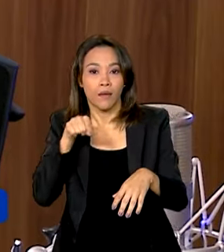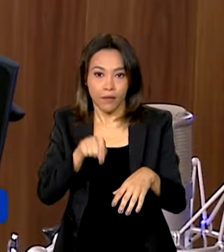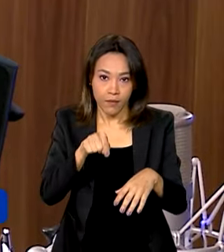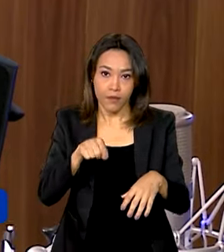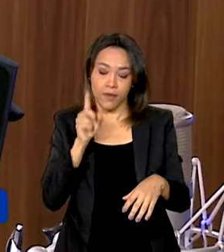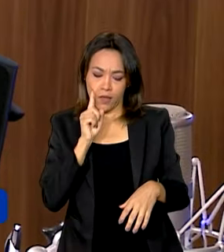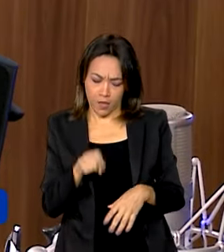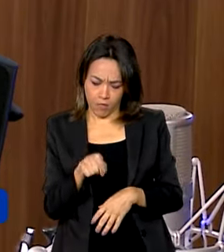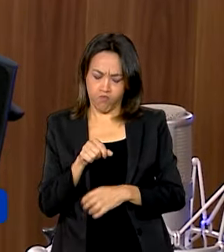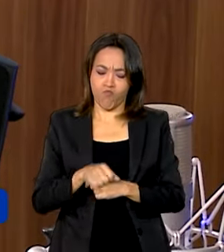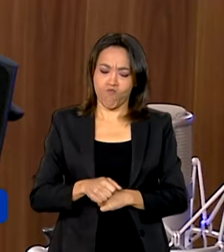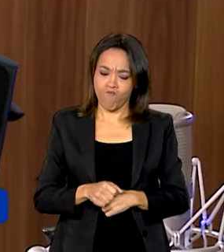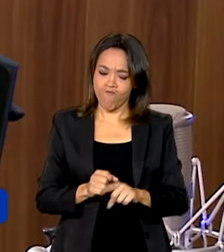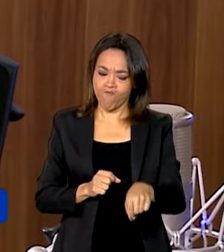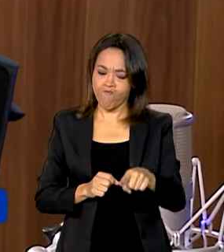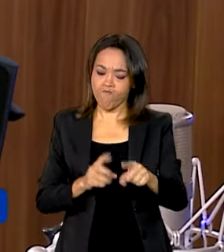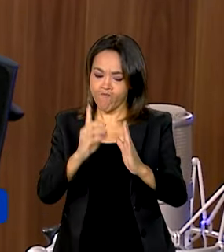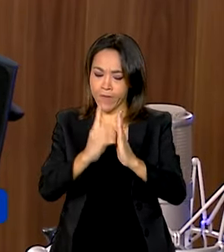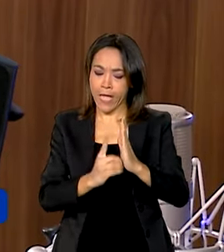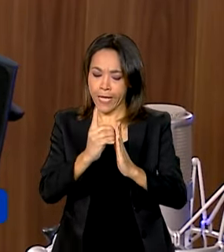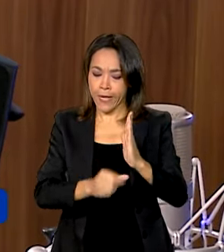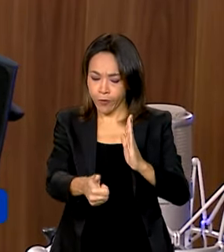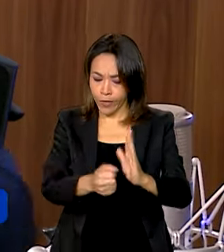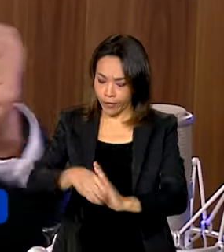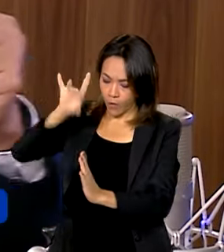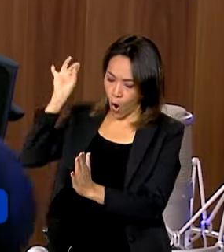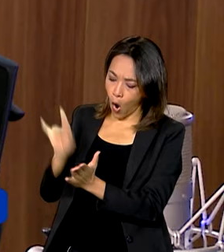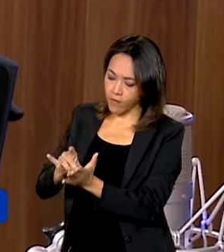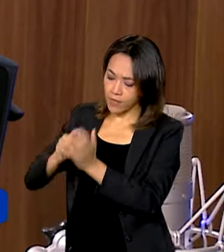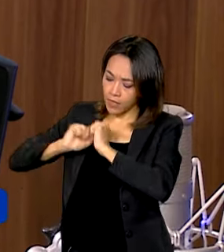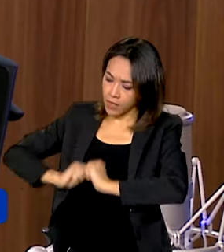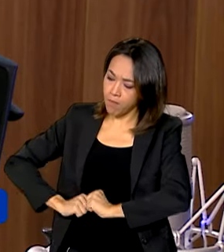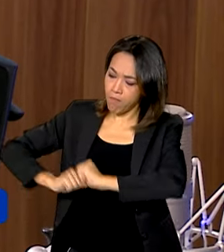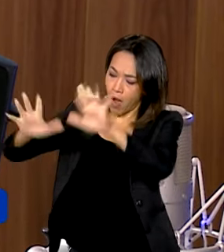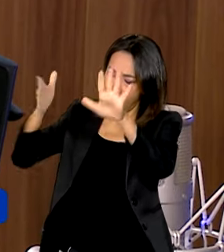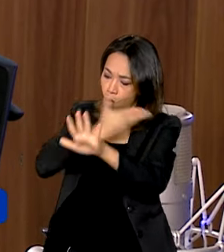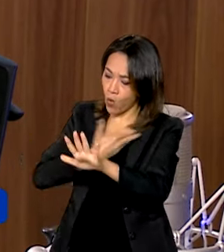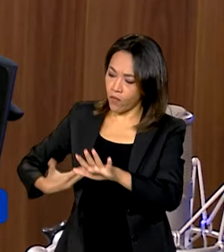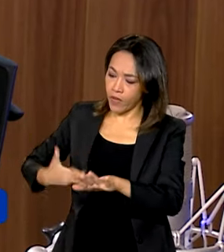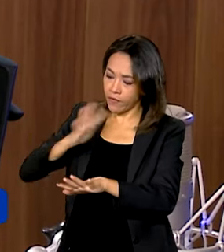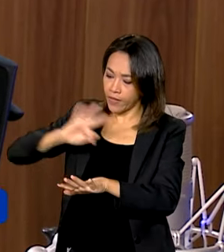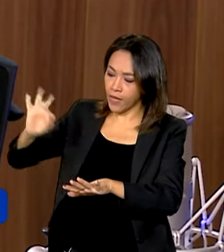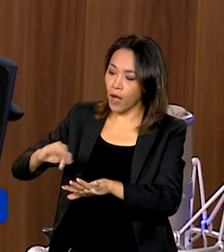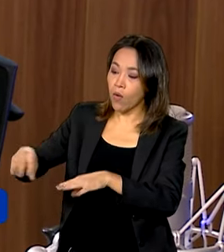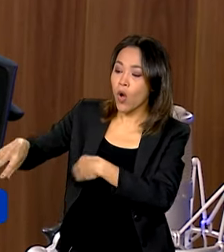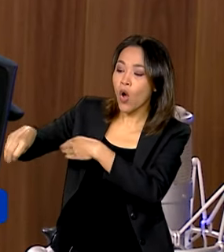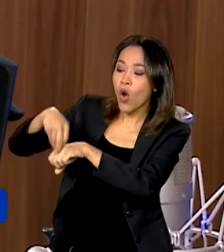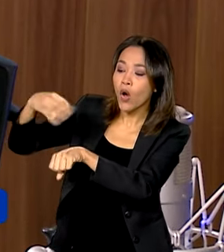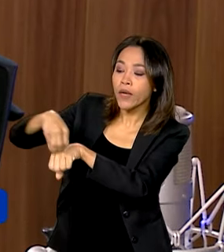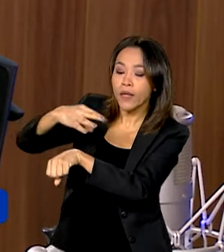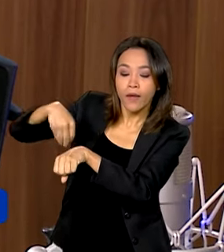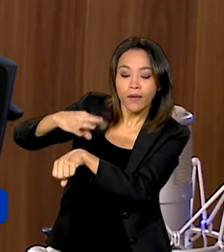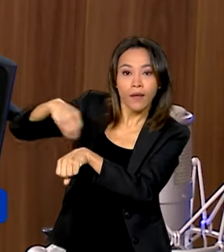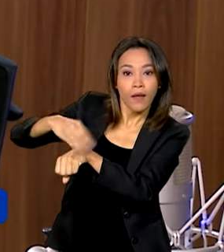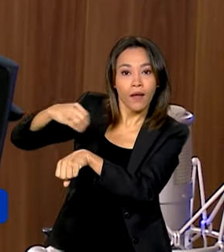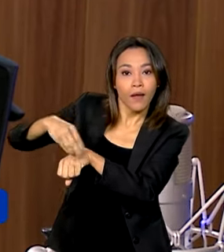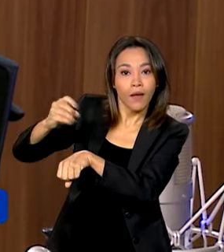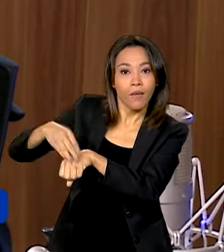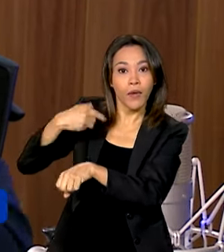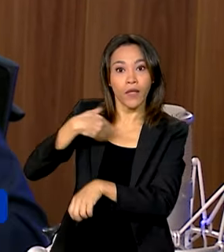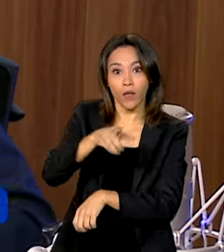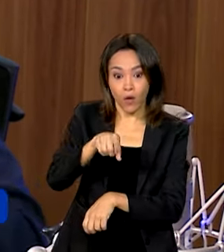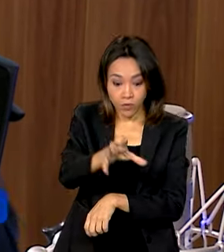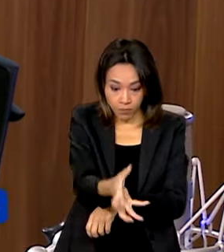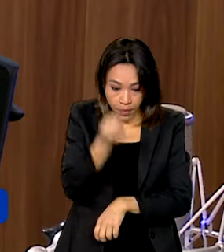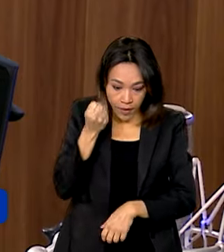gente pega esse decreto publica no Diário Oficial e todo o governo federal passa a orientar suas políticas a partir dele então a ministra